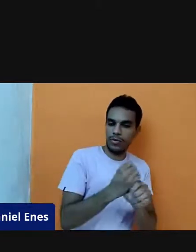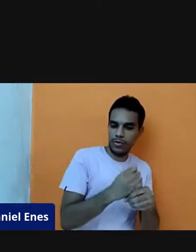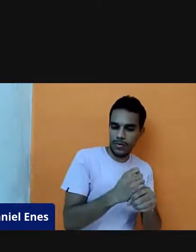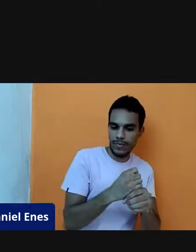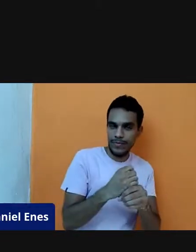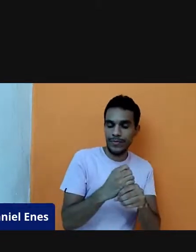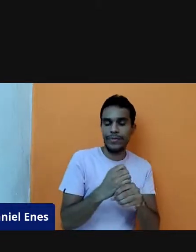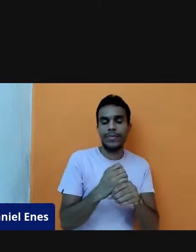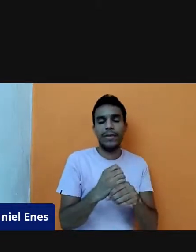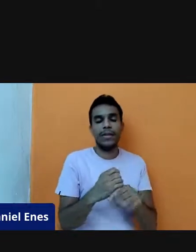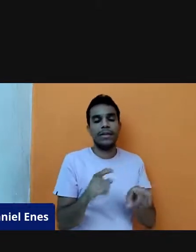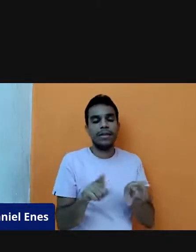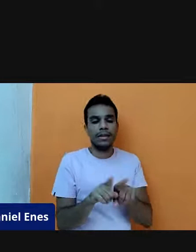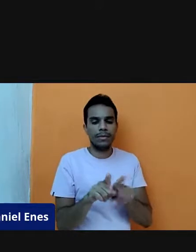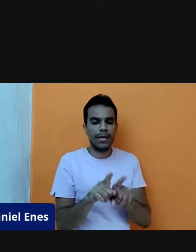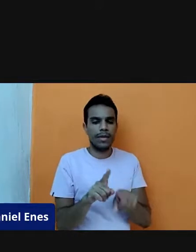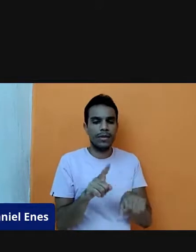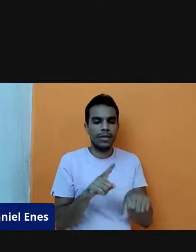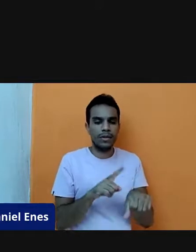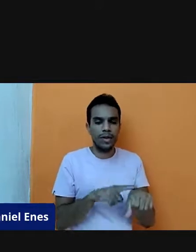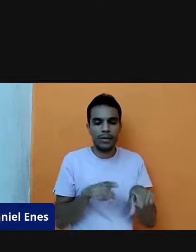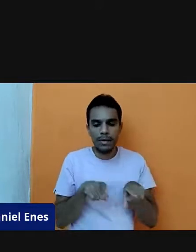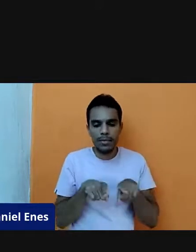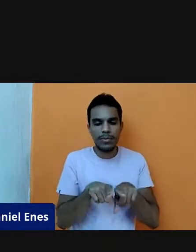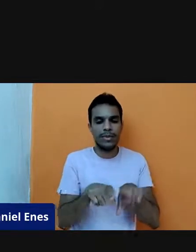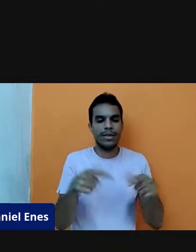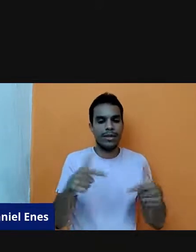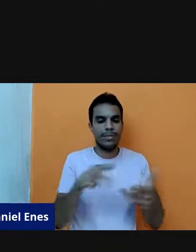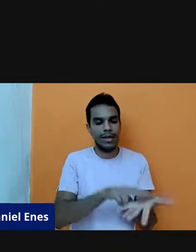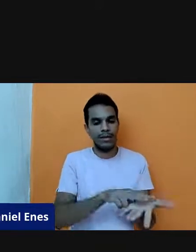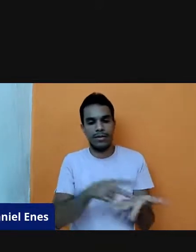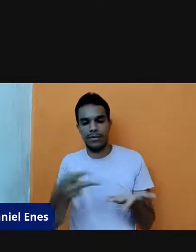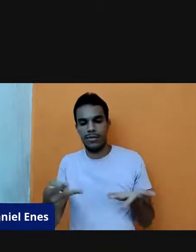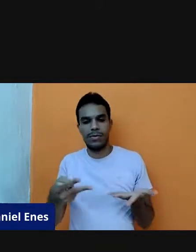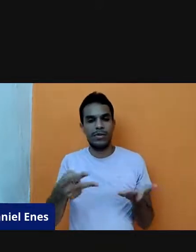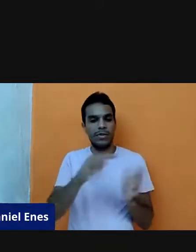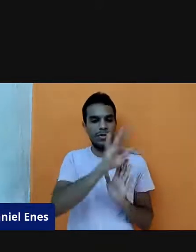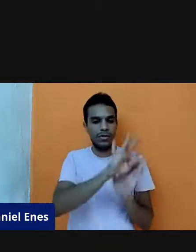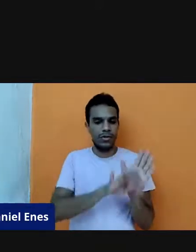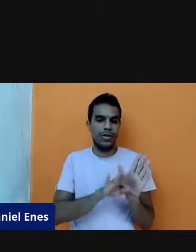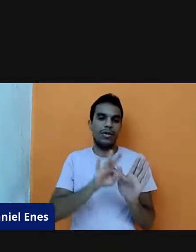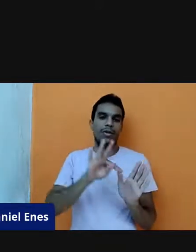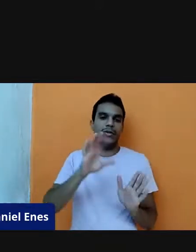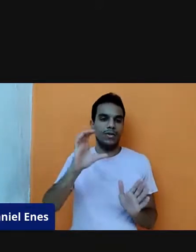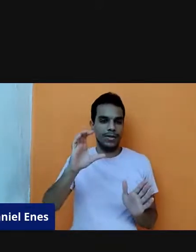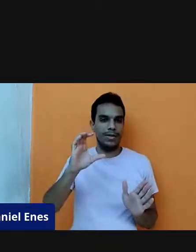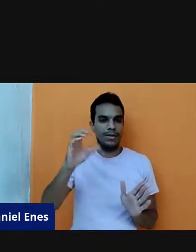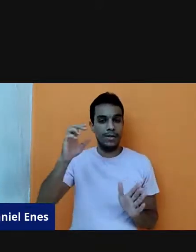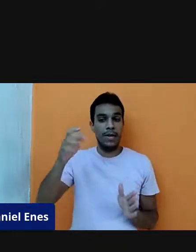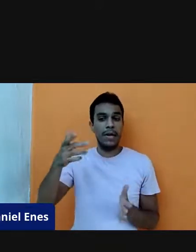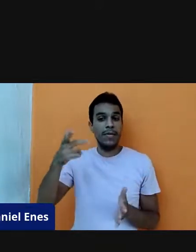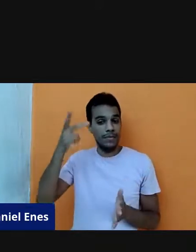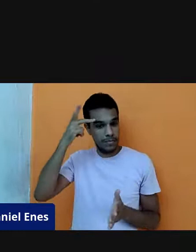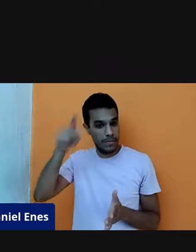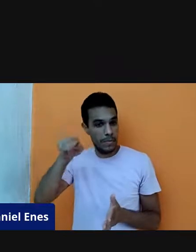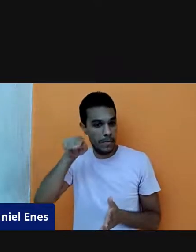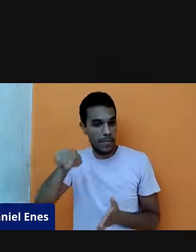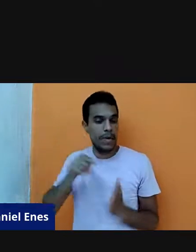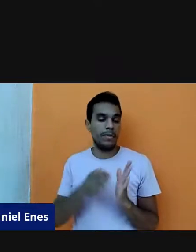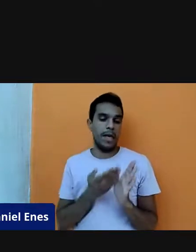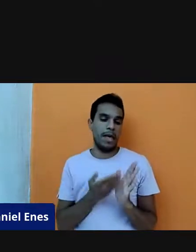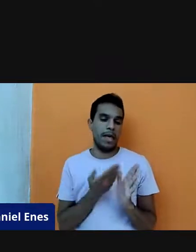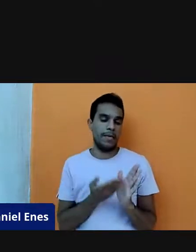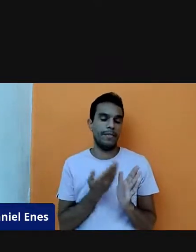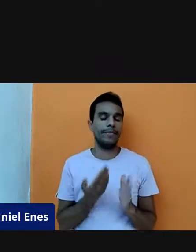tempo, também trabalhando como tradutora de textos científicos para uma revista. E aí, finalmente,